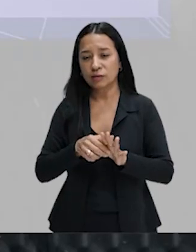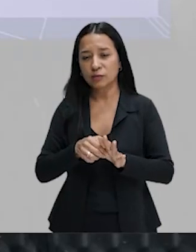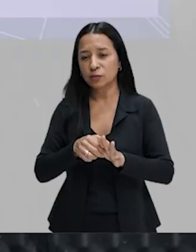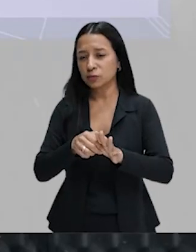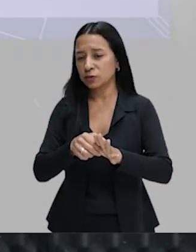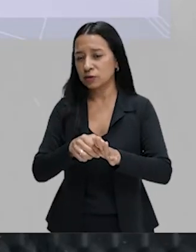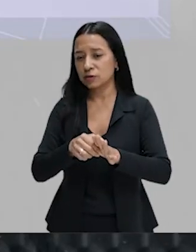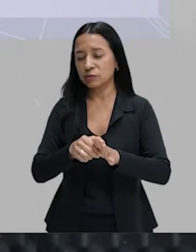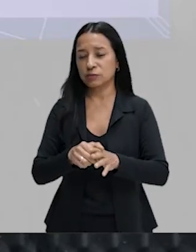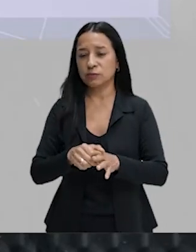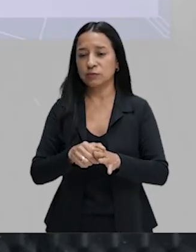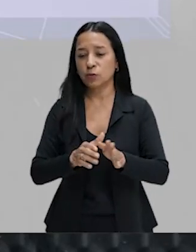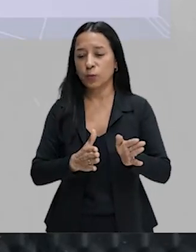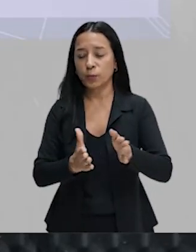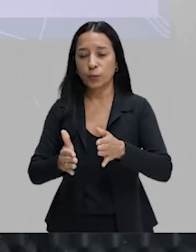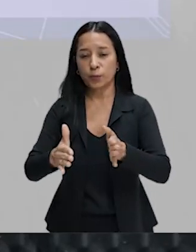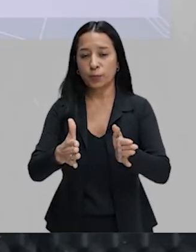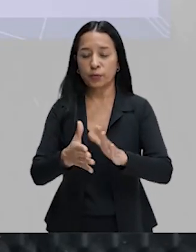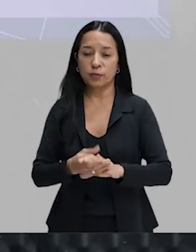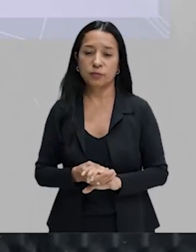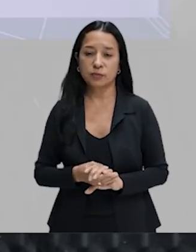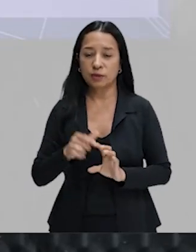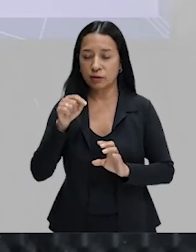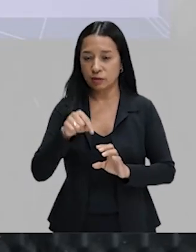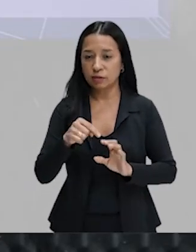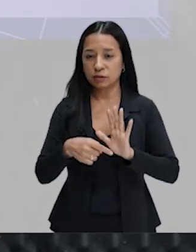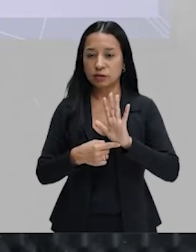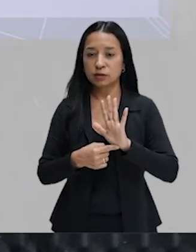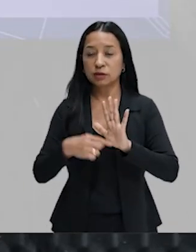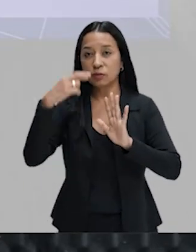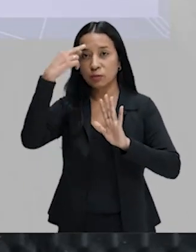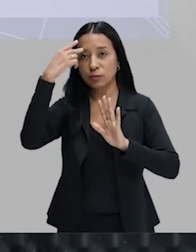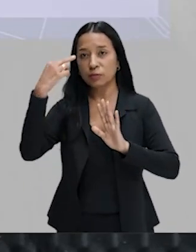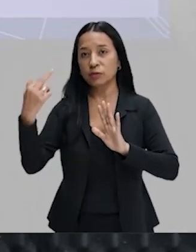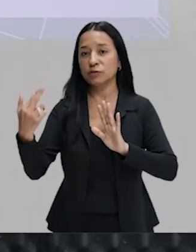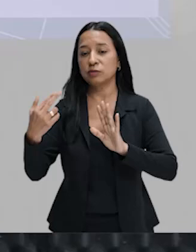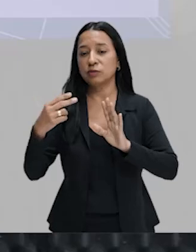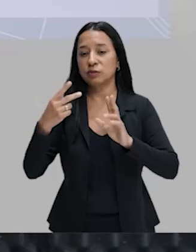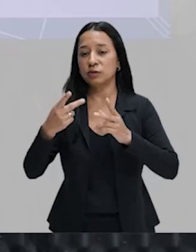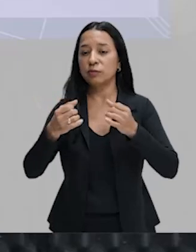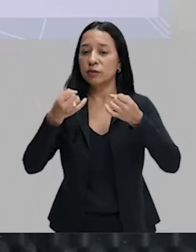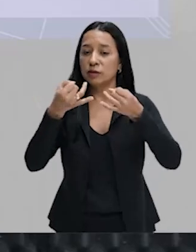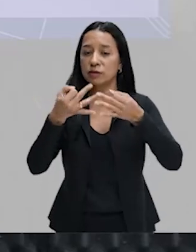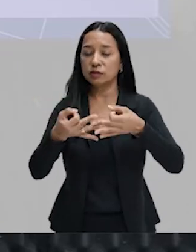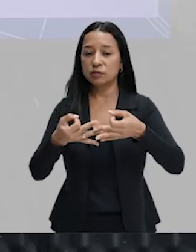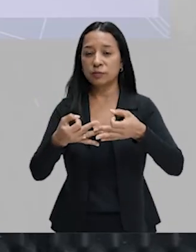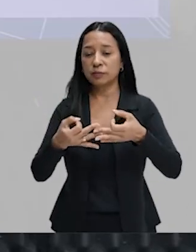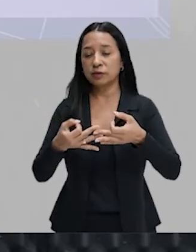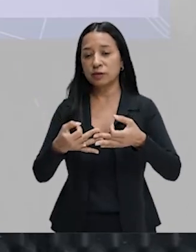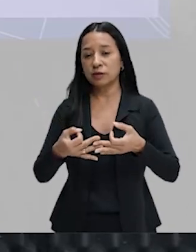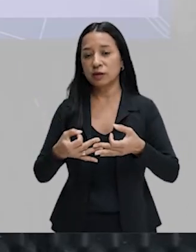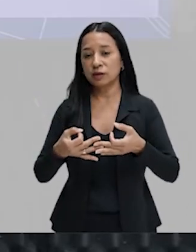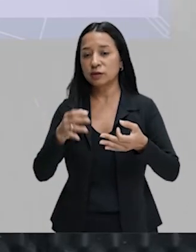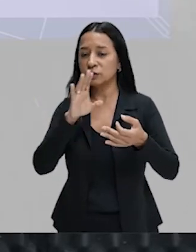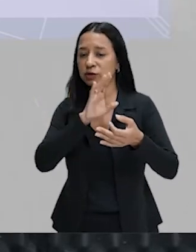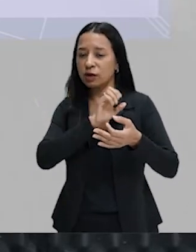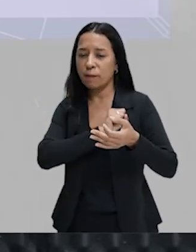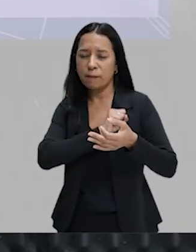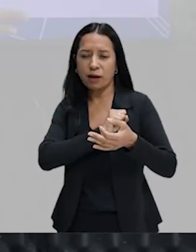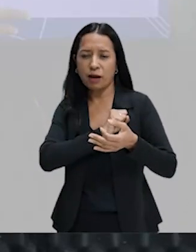conduzir-lhe os passos. Aqui, gente, é uma história para falar que essa história de